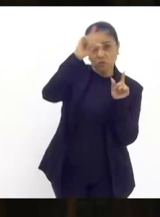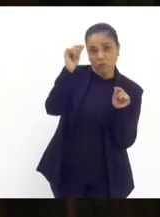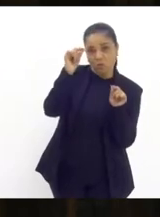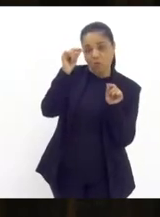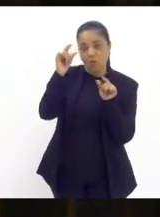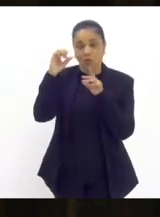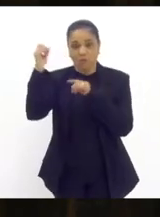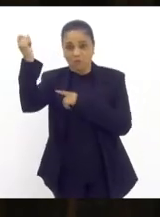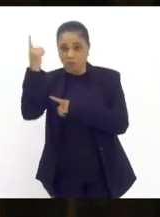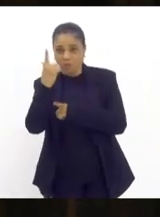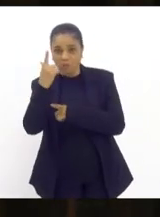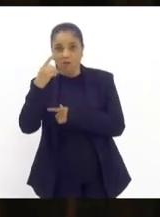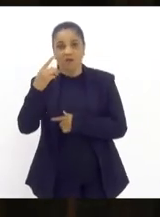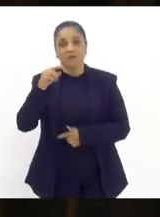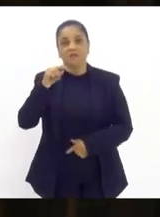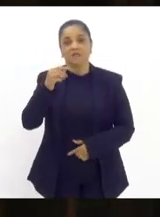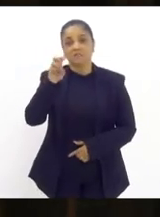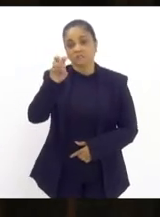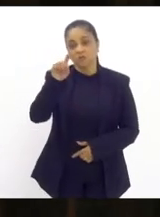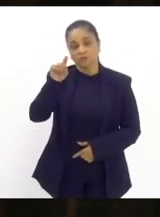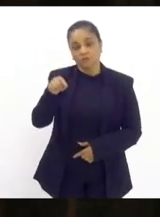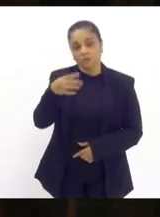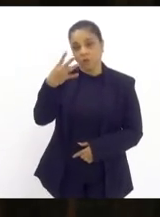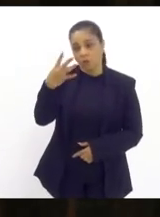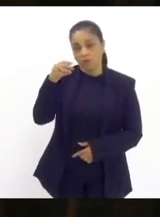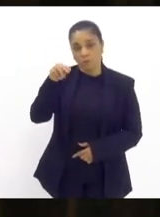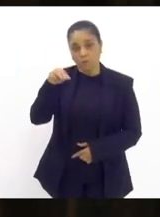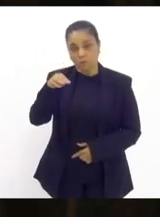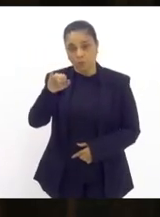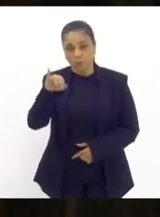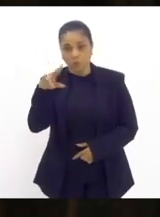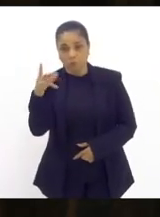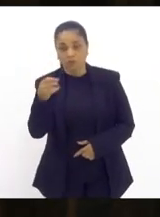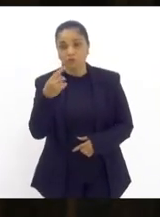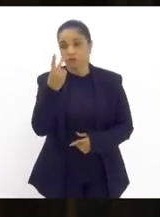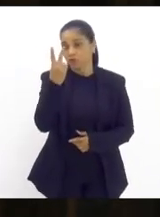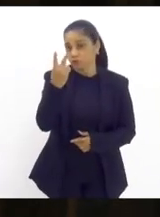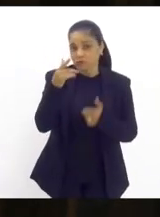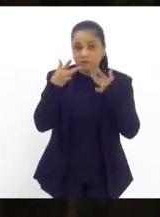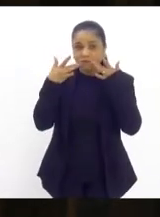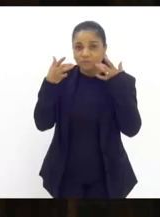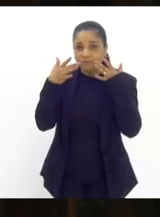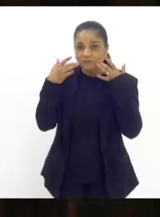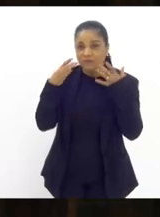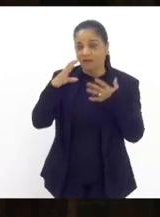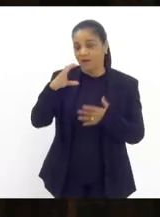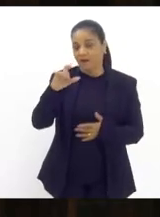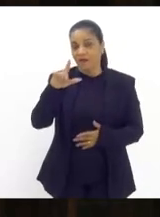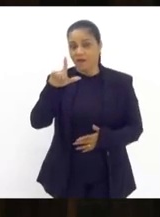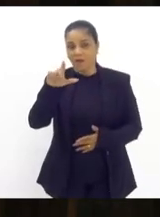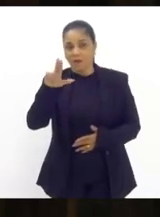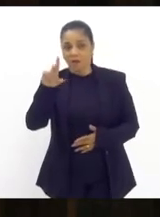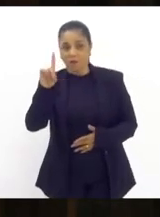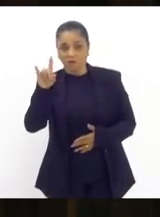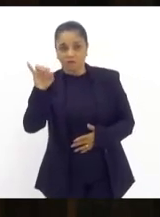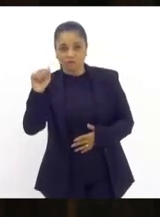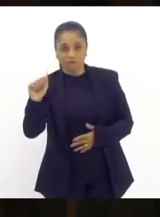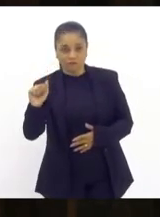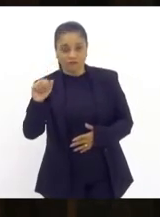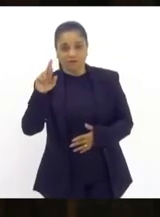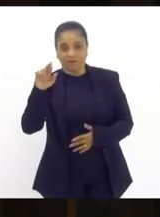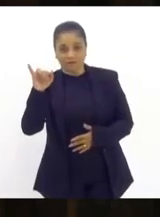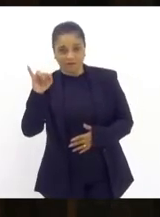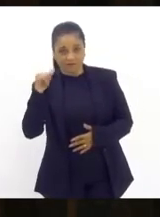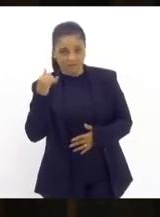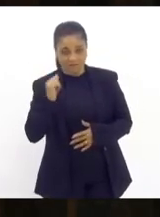5,4 milhões o espetáculo dois espetáculos que a Cláudia Raia faz participação 5 milhões